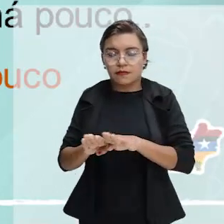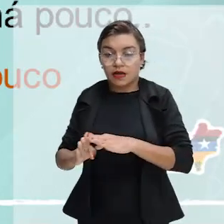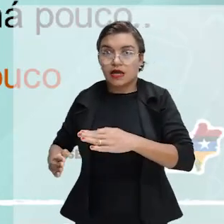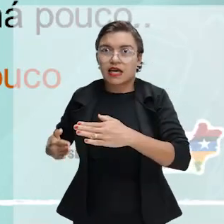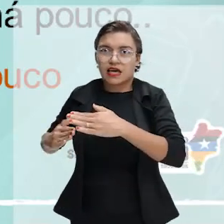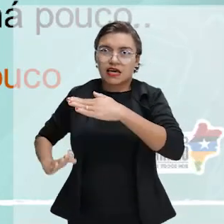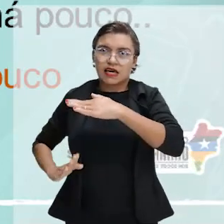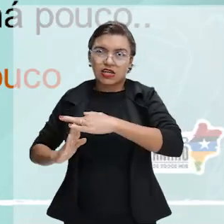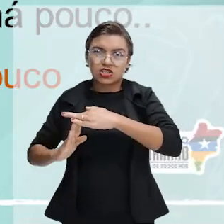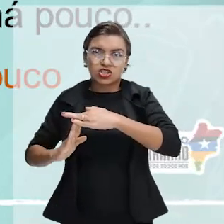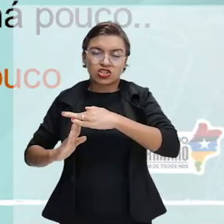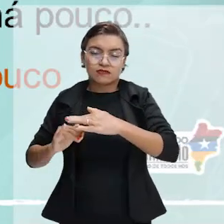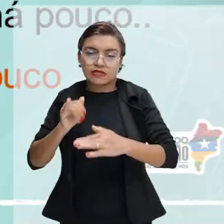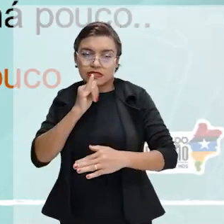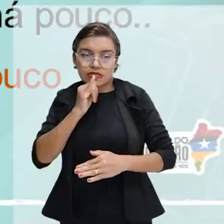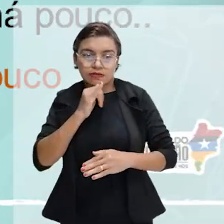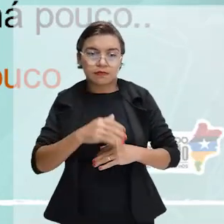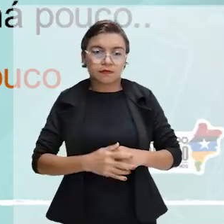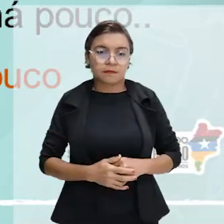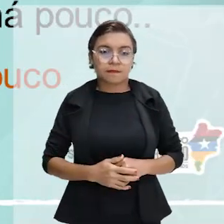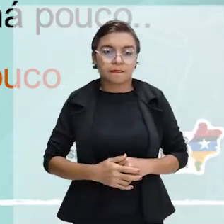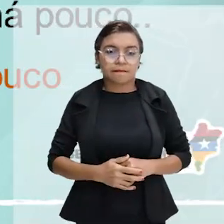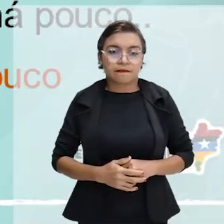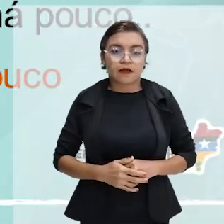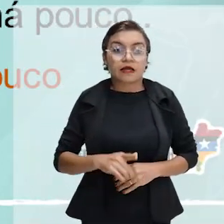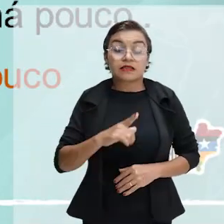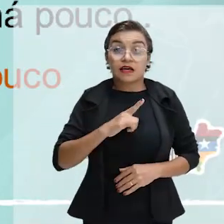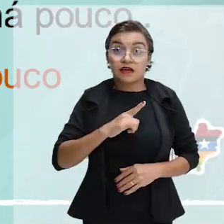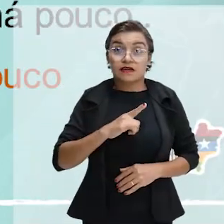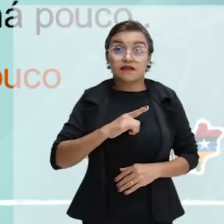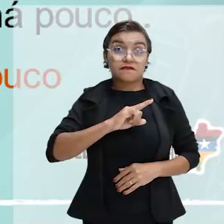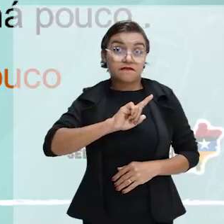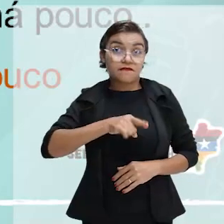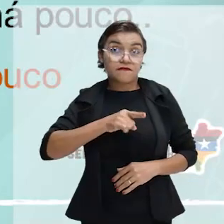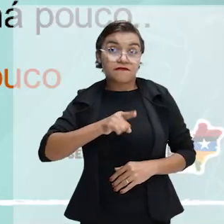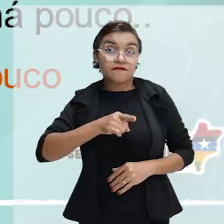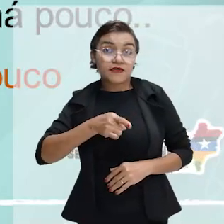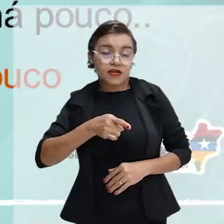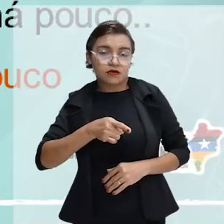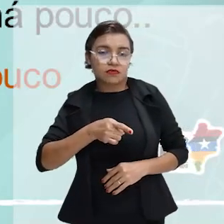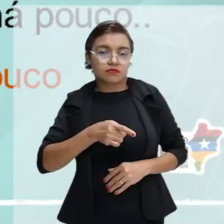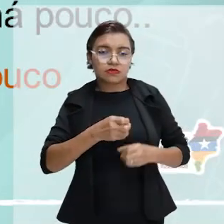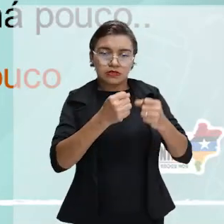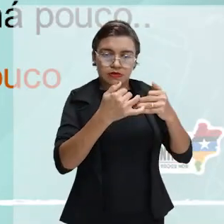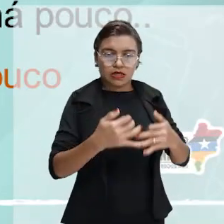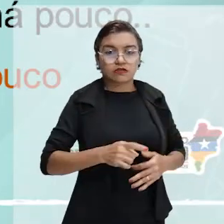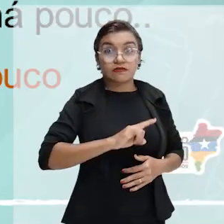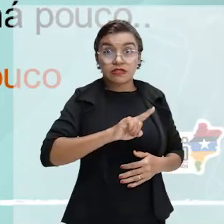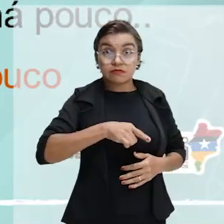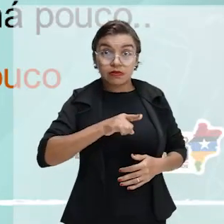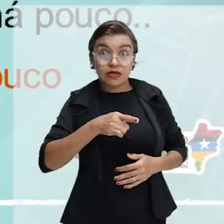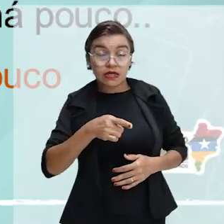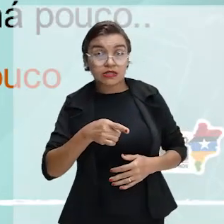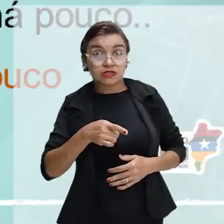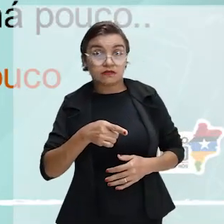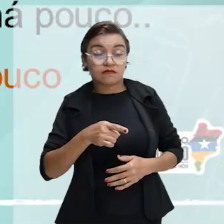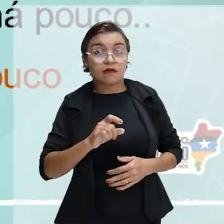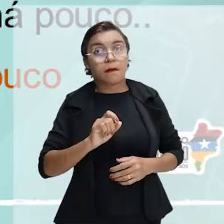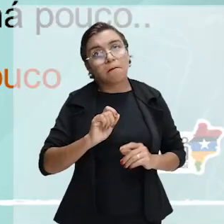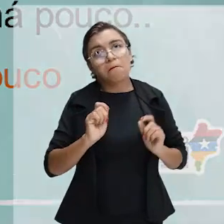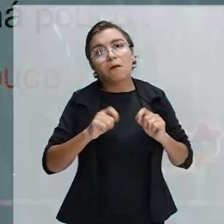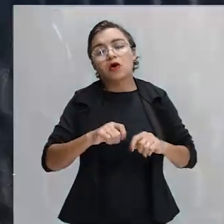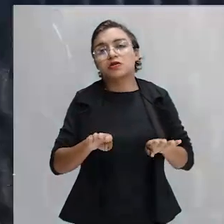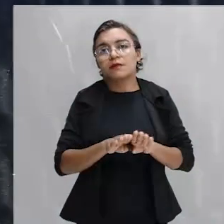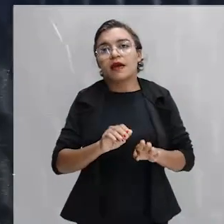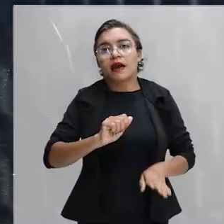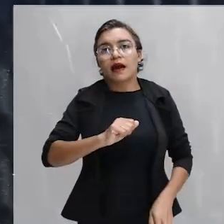são separadas por vírgulas. Elas funcionam até como um aposto, né? Porque o aposto também é uma explicação. Mas não é aposto, hein, gente? Parece,